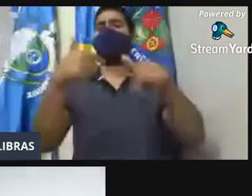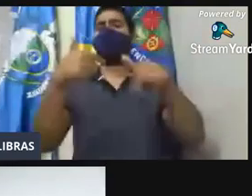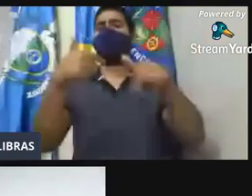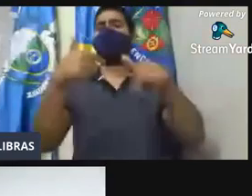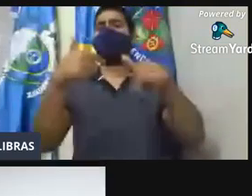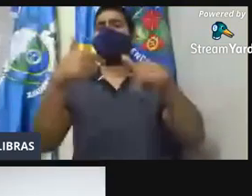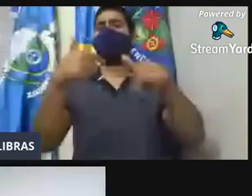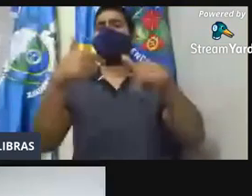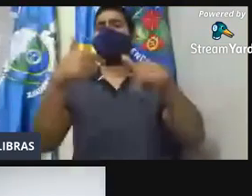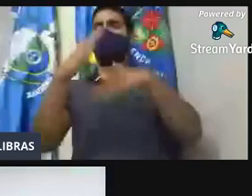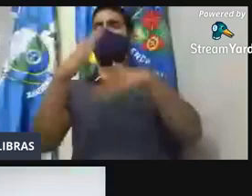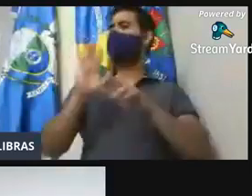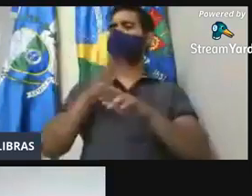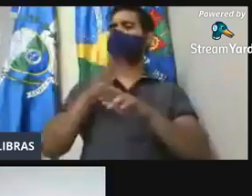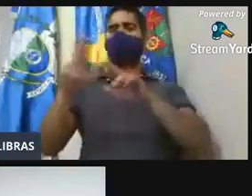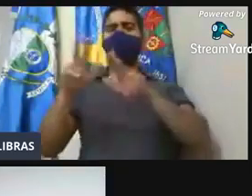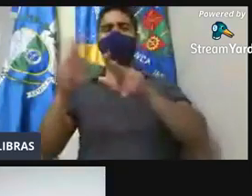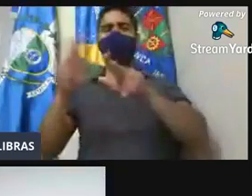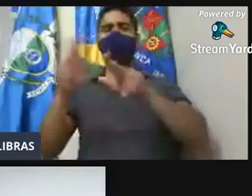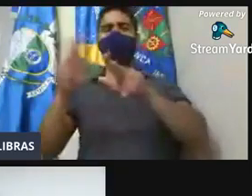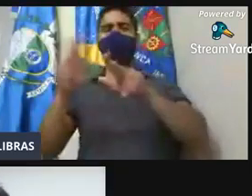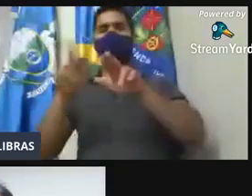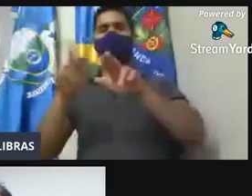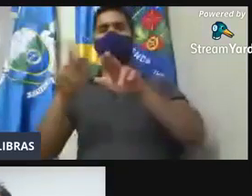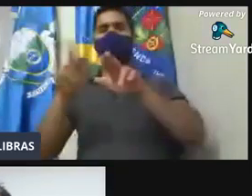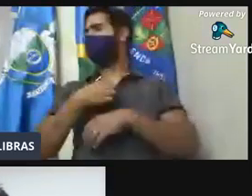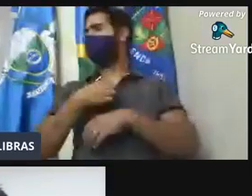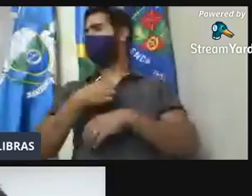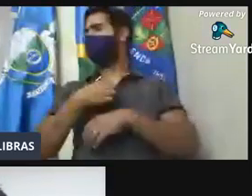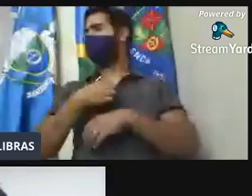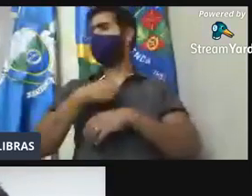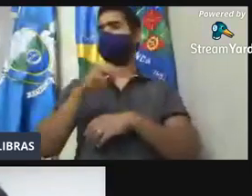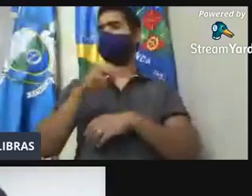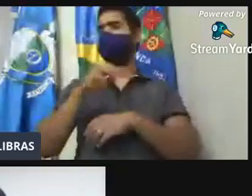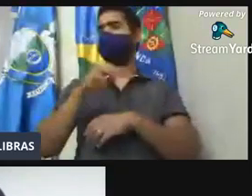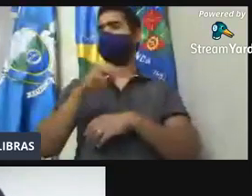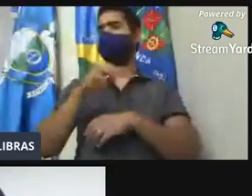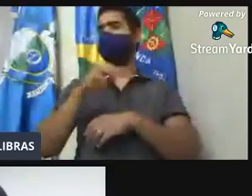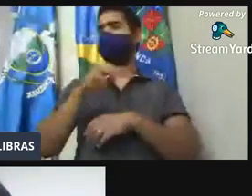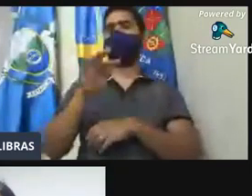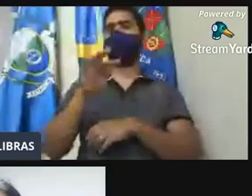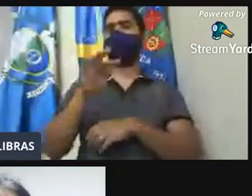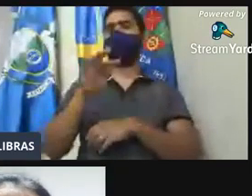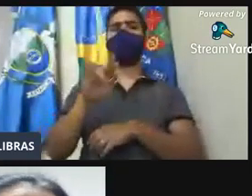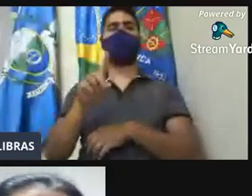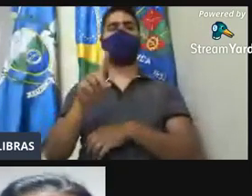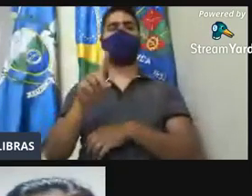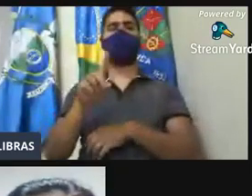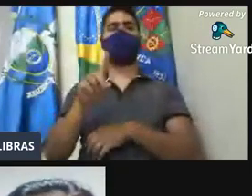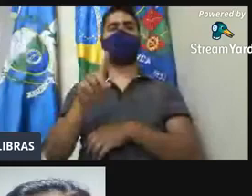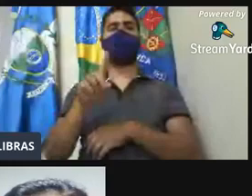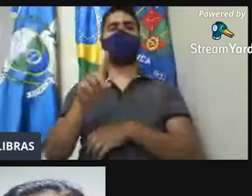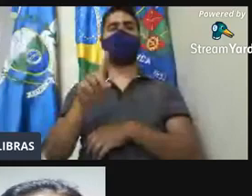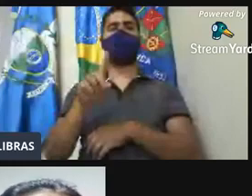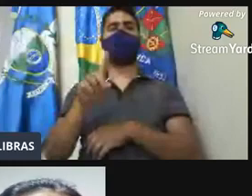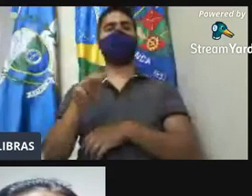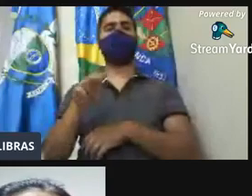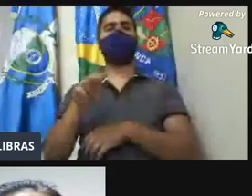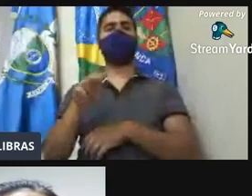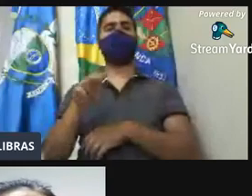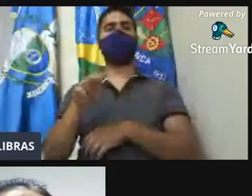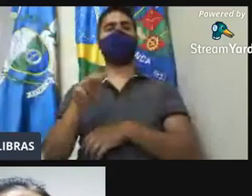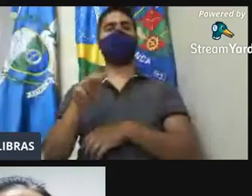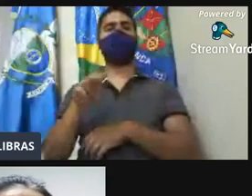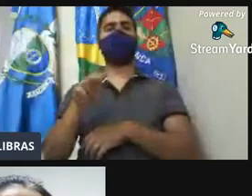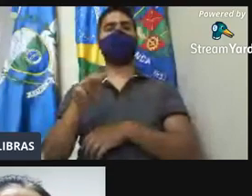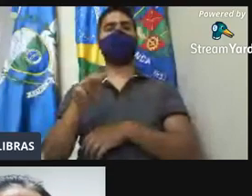recebeu diversas honrarias: medalha Tiradentes pela Assembleia Legislativa, conjunto de medalhas de mérito Pedro Ernesto, otorgado pela Câmara de